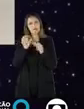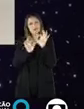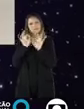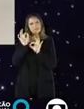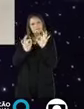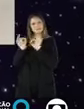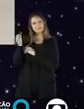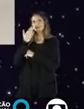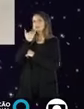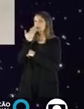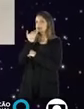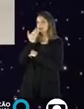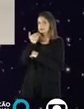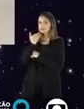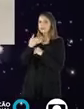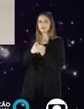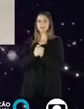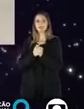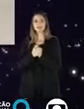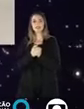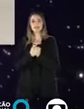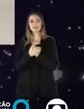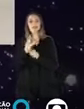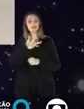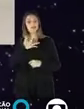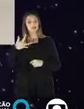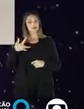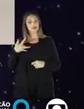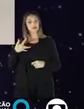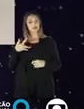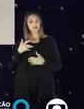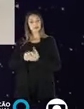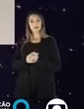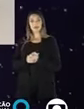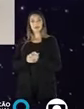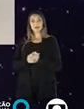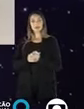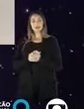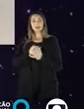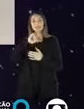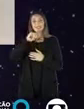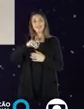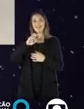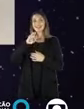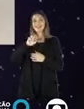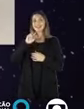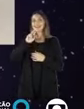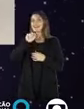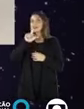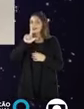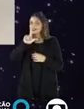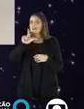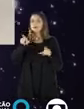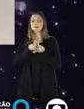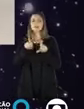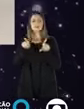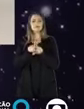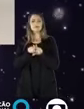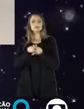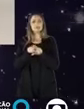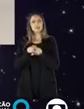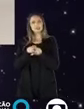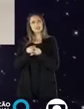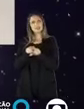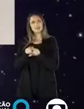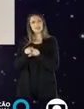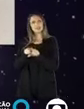seus alimentos, consuma alimentos na sua forma integral, e também passe a mudar hábitos, mesmo